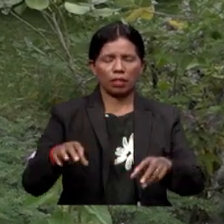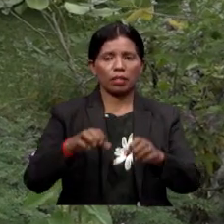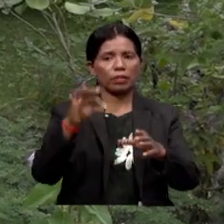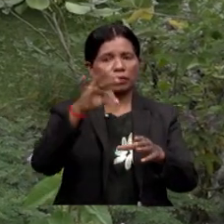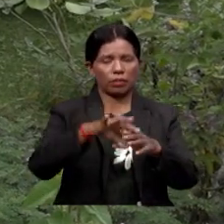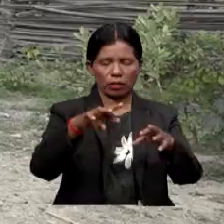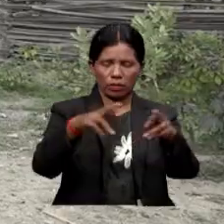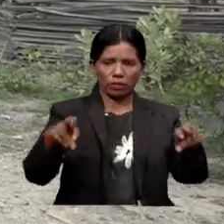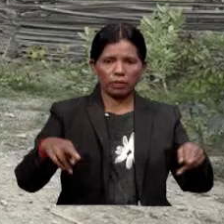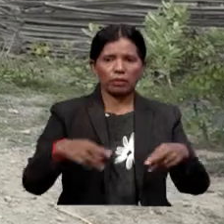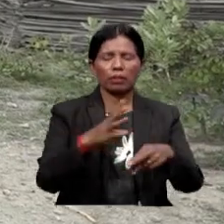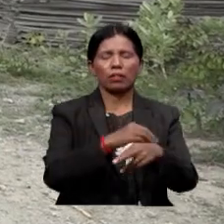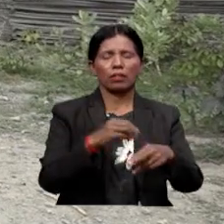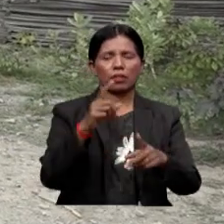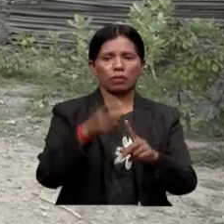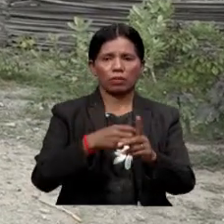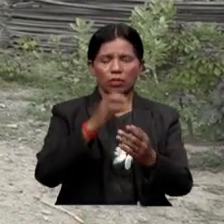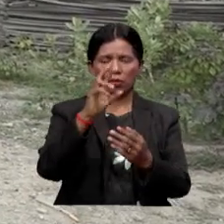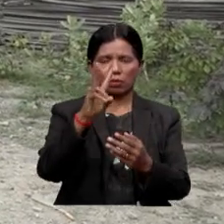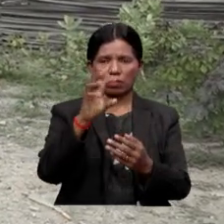fulang abril tineriun rua rua nulu rasing ida,